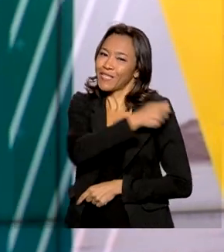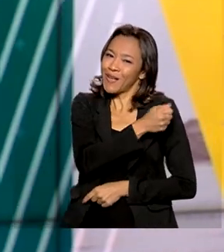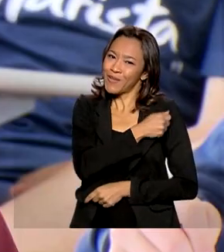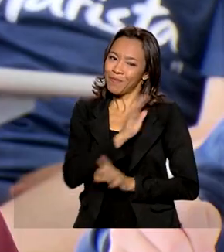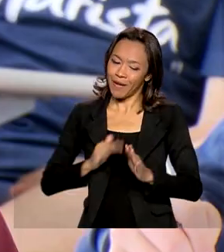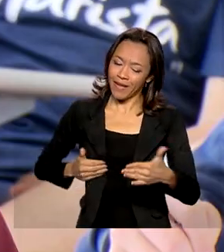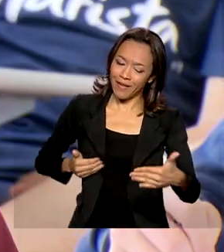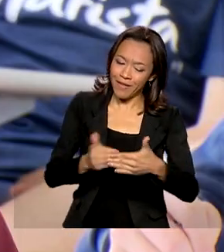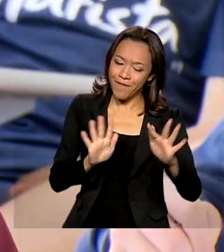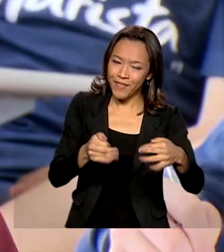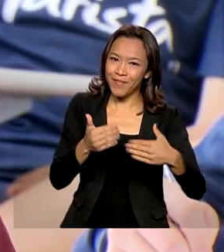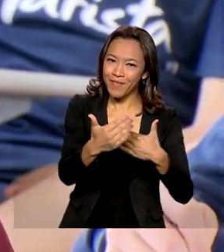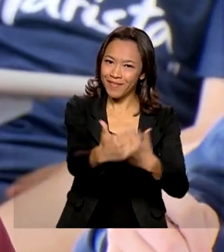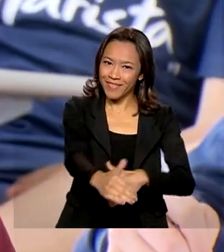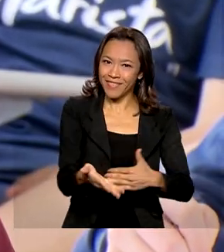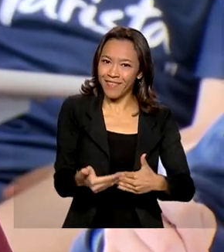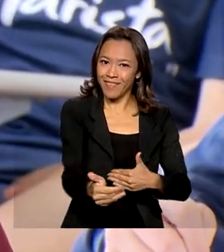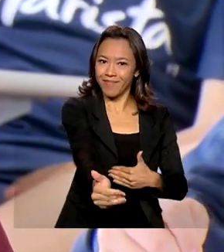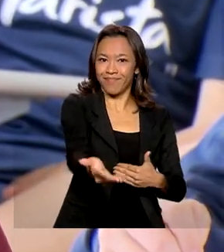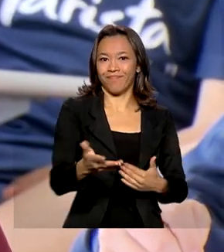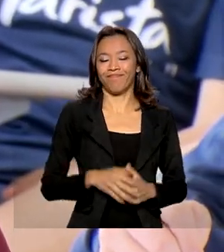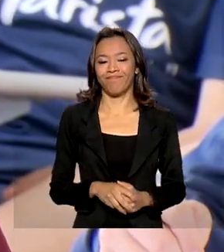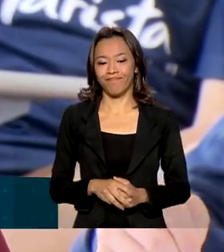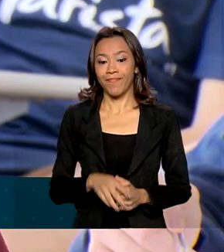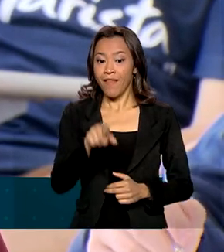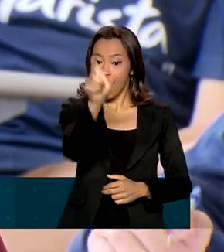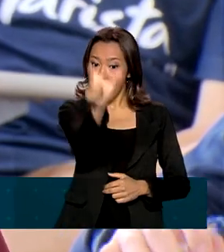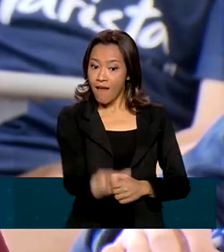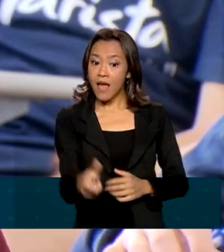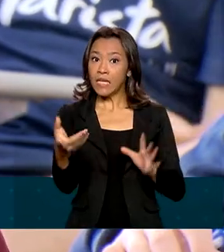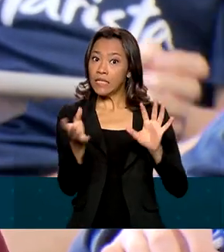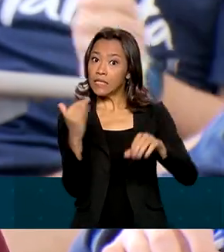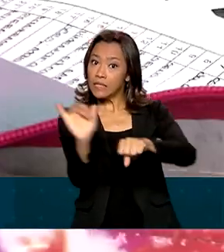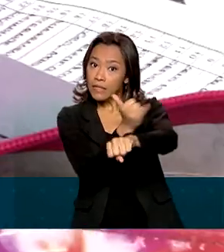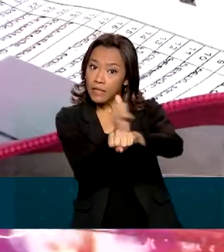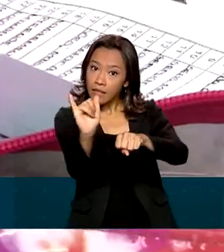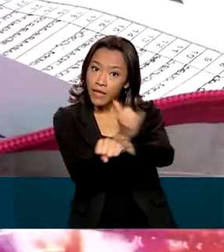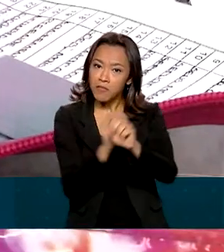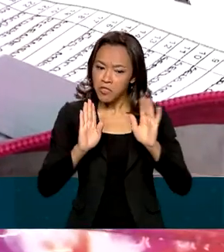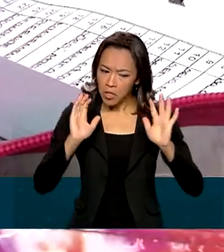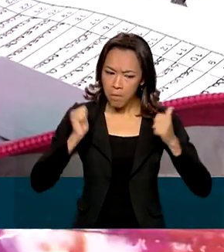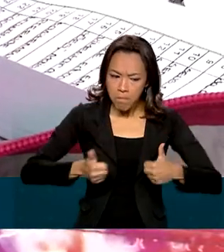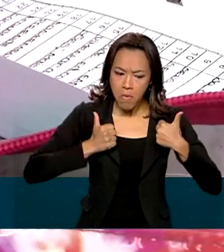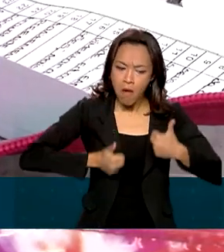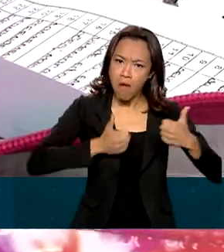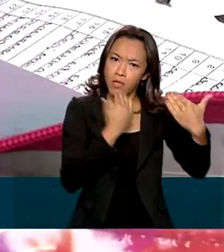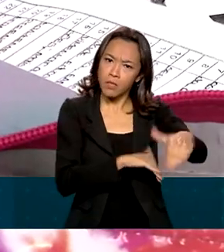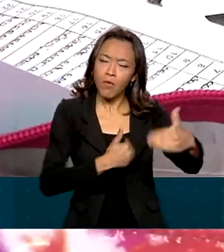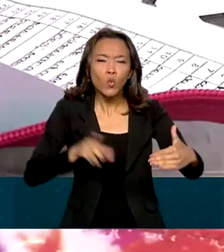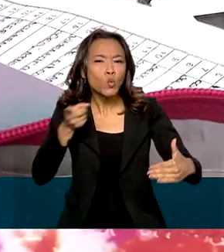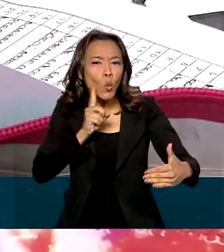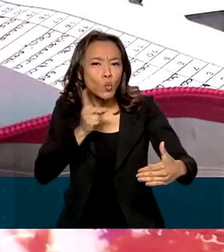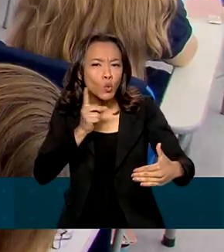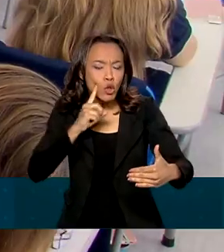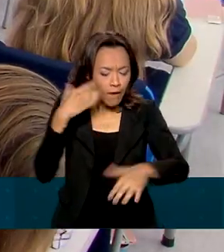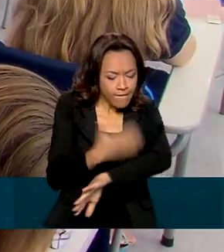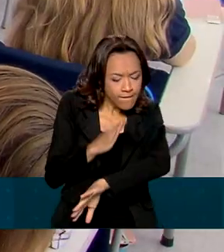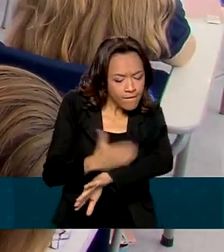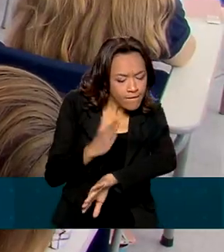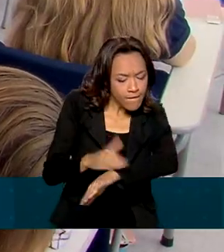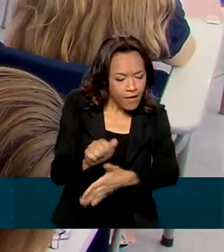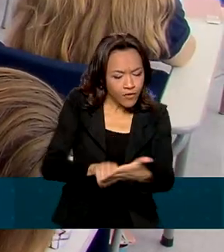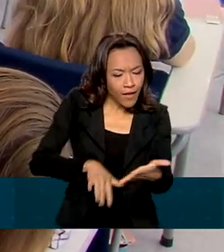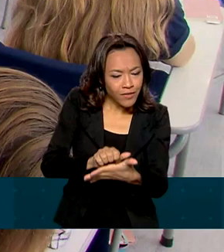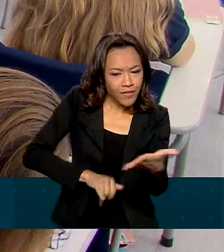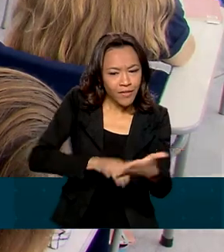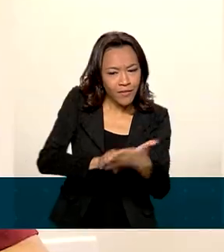final. A estratégia da Beatriz para chegar bem nas provas é fazer questões todos os dias e não deixar a